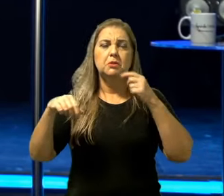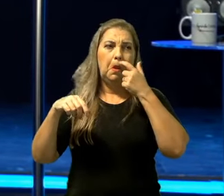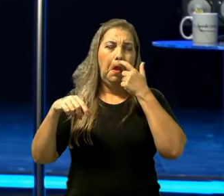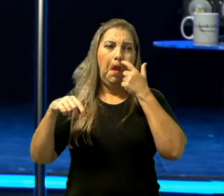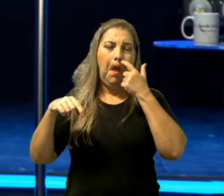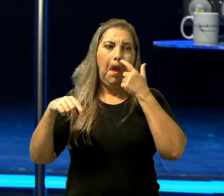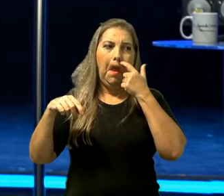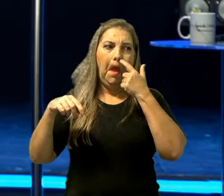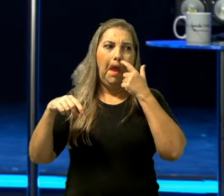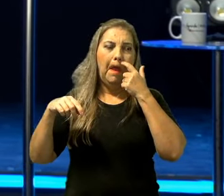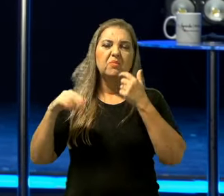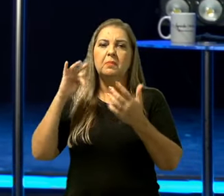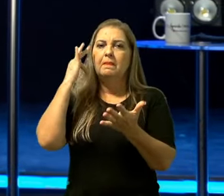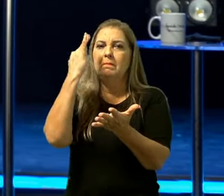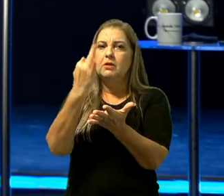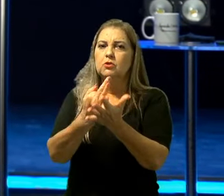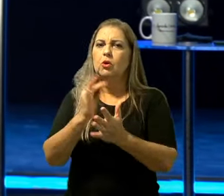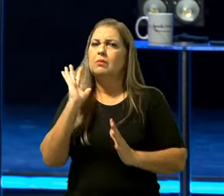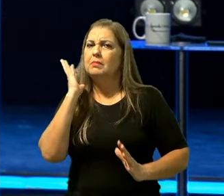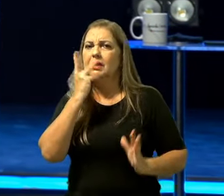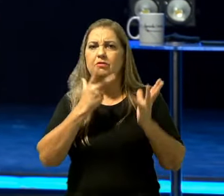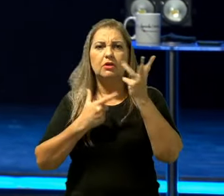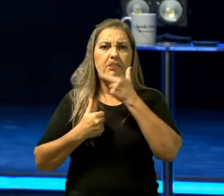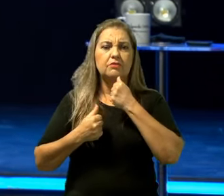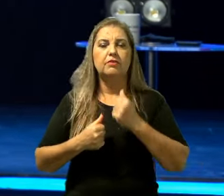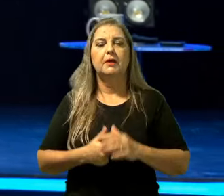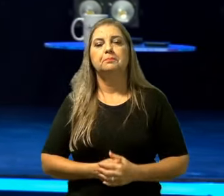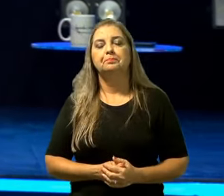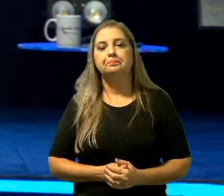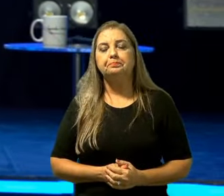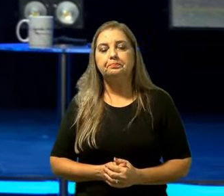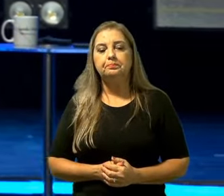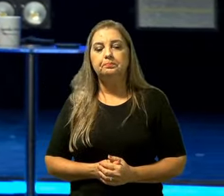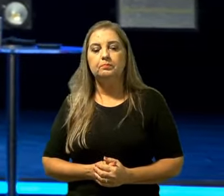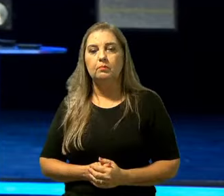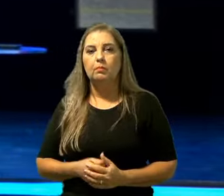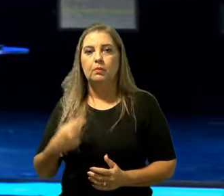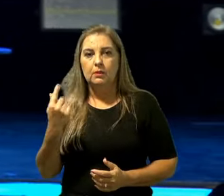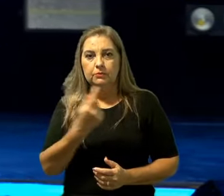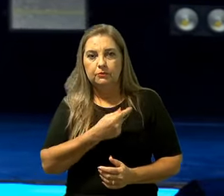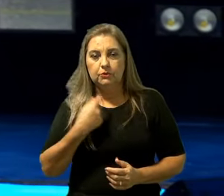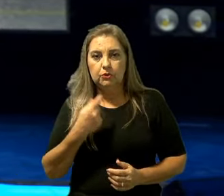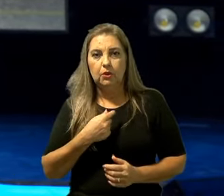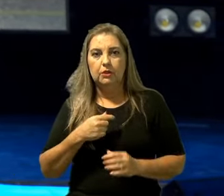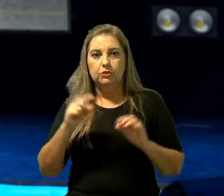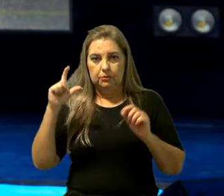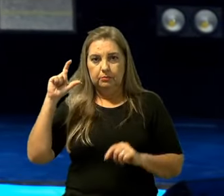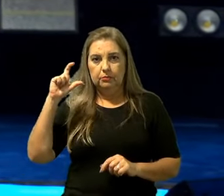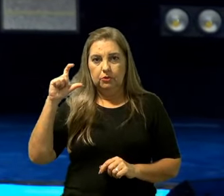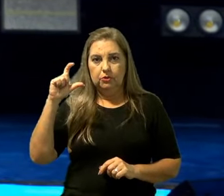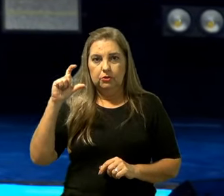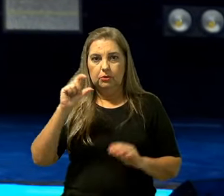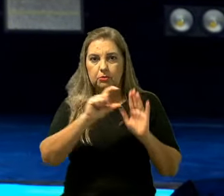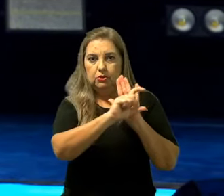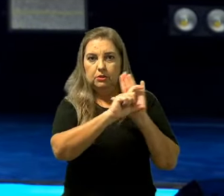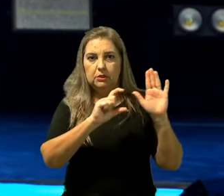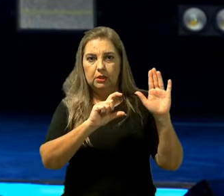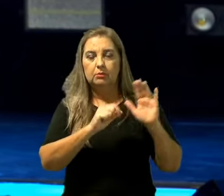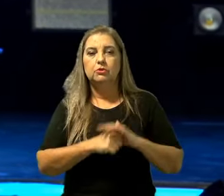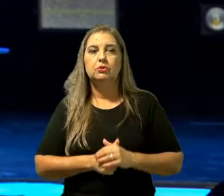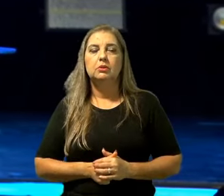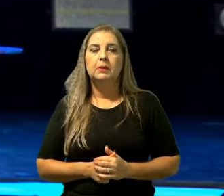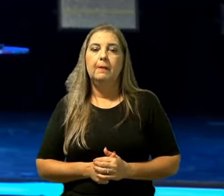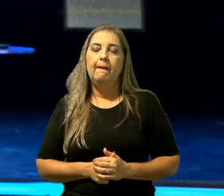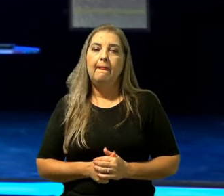Hebreus capítulo 11, que foi aonde nós vemos ali o que nós classificamos, né, como a galeria dos heróis da